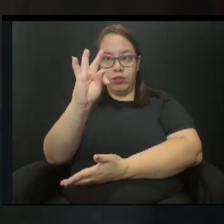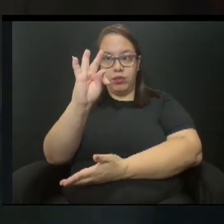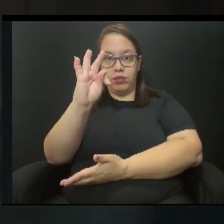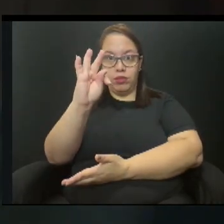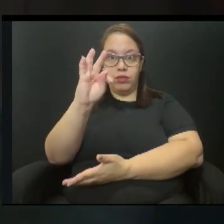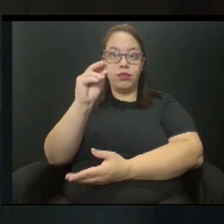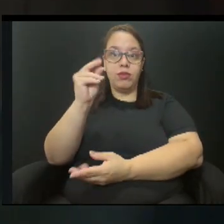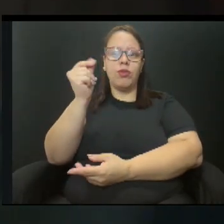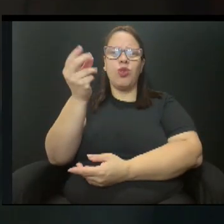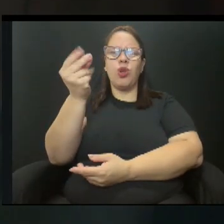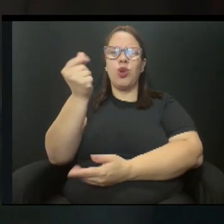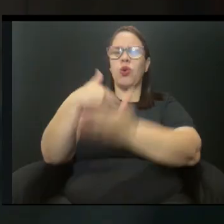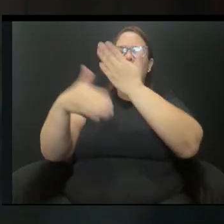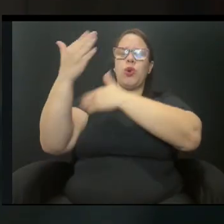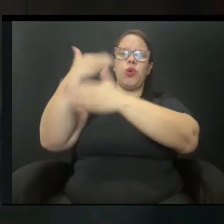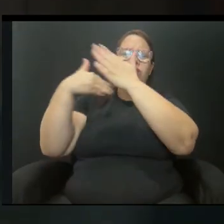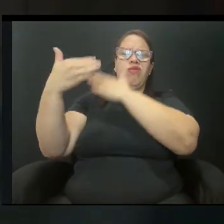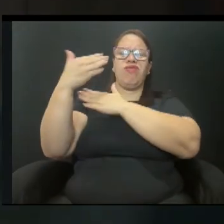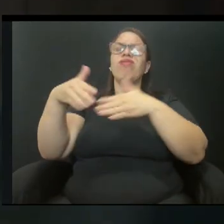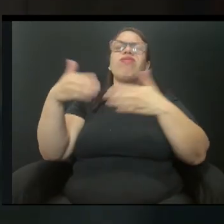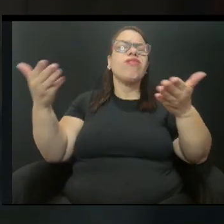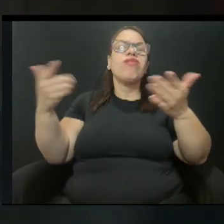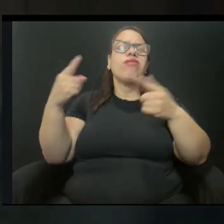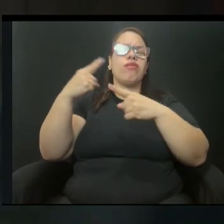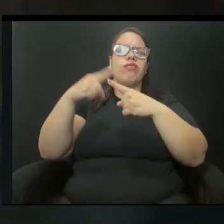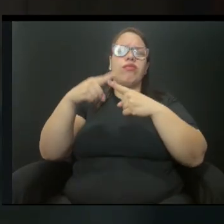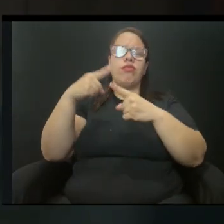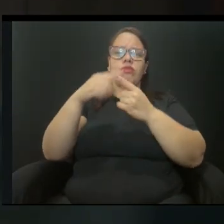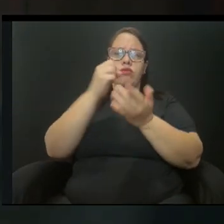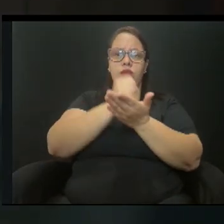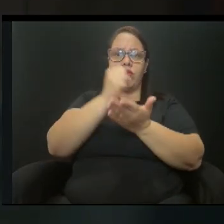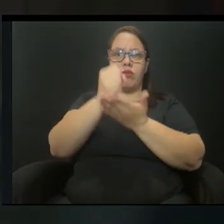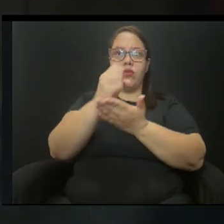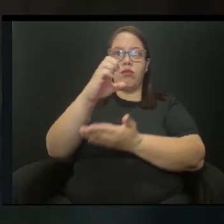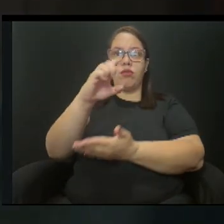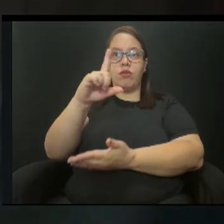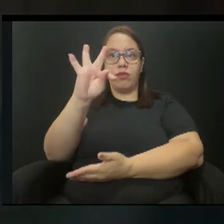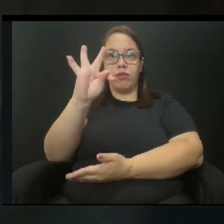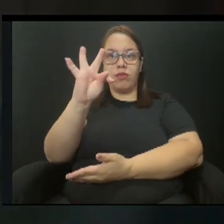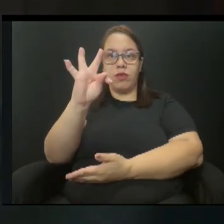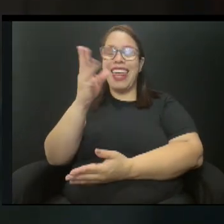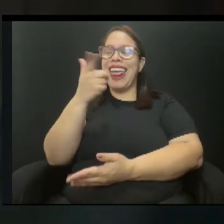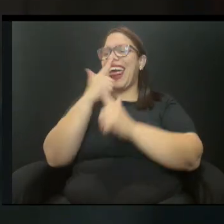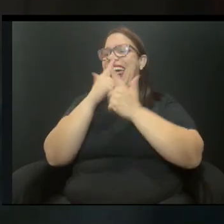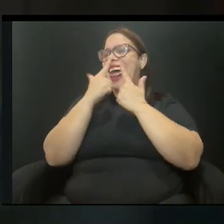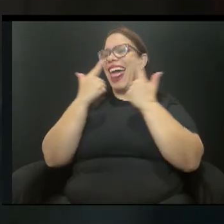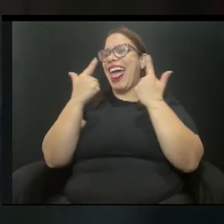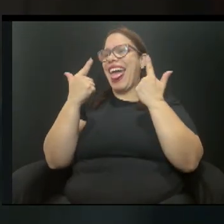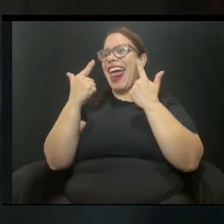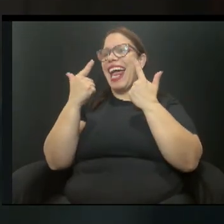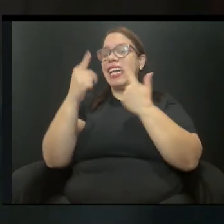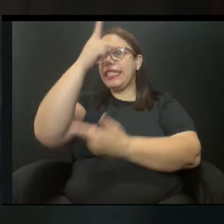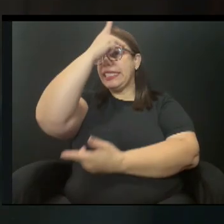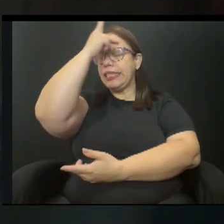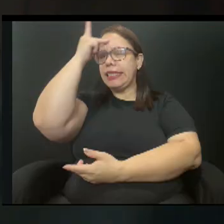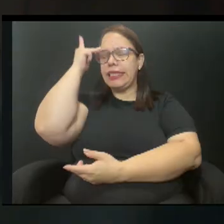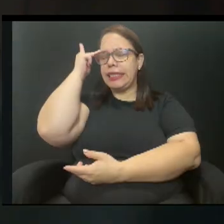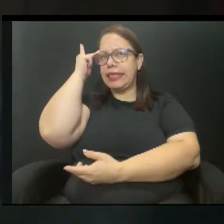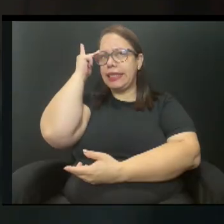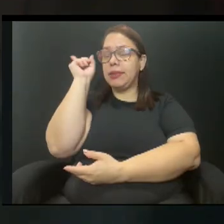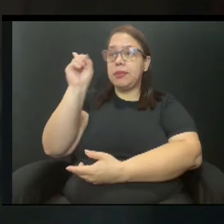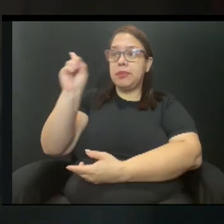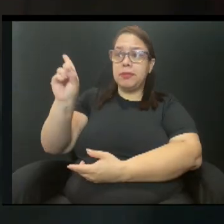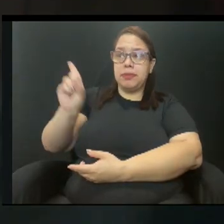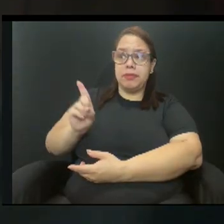passado. Afinal, por que o regime CLT virou chacota para tanta gente? De um lado, a busca